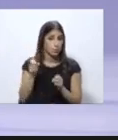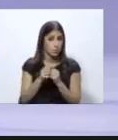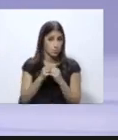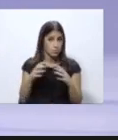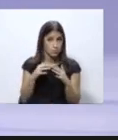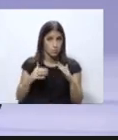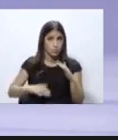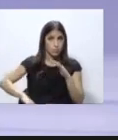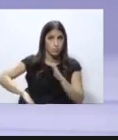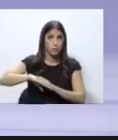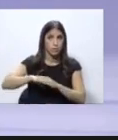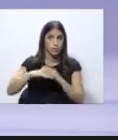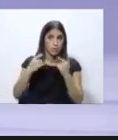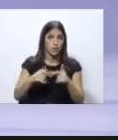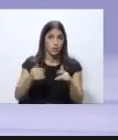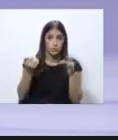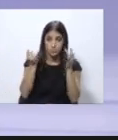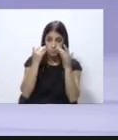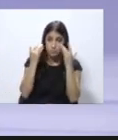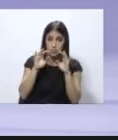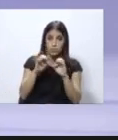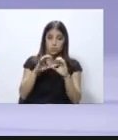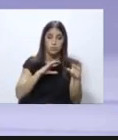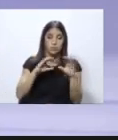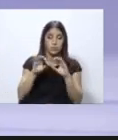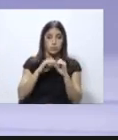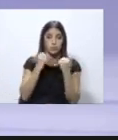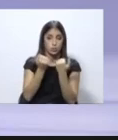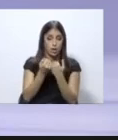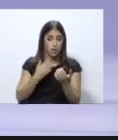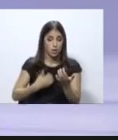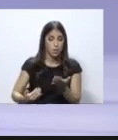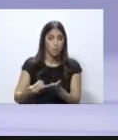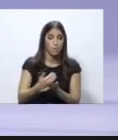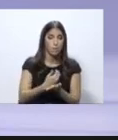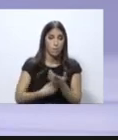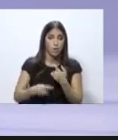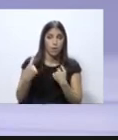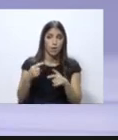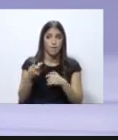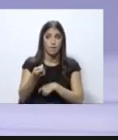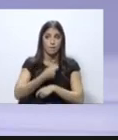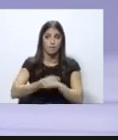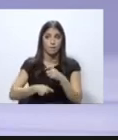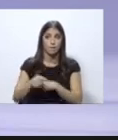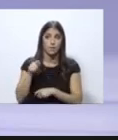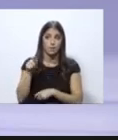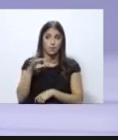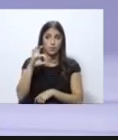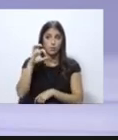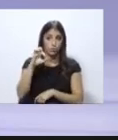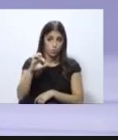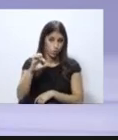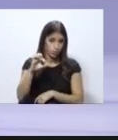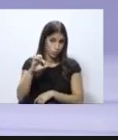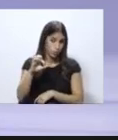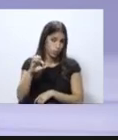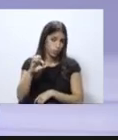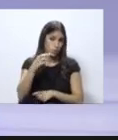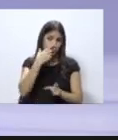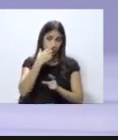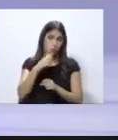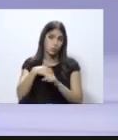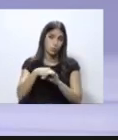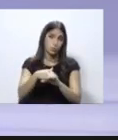fonte de informação são os órgãos de comunicação social, terá conseguido, com a venda do espaço destes 8 atletas e outros, como por exemplo o